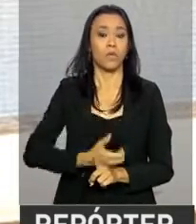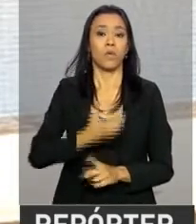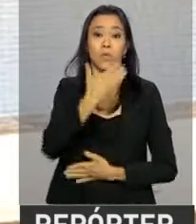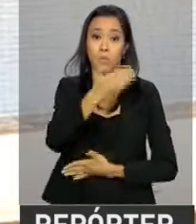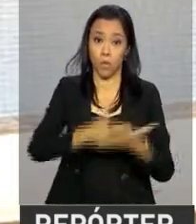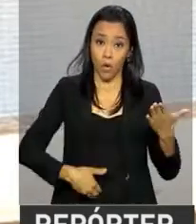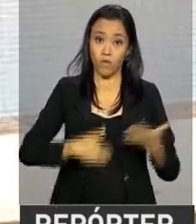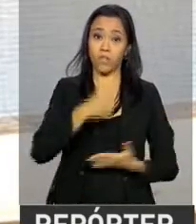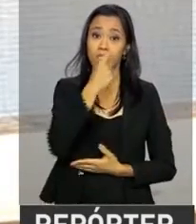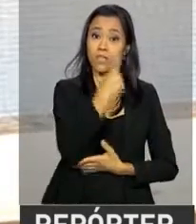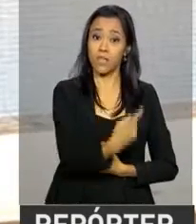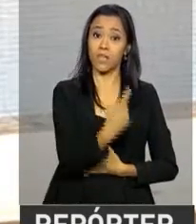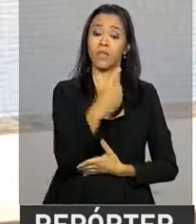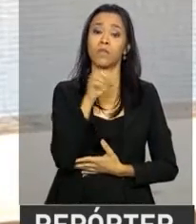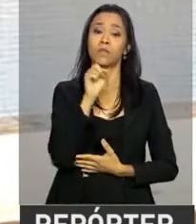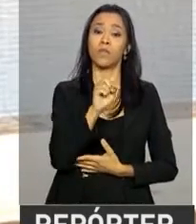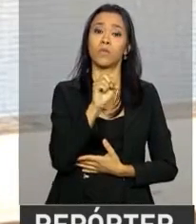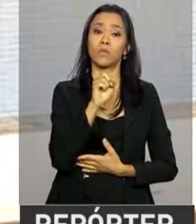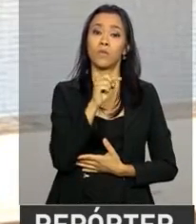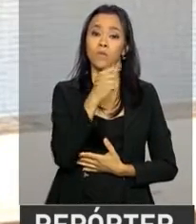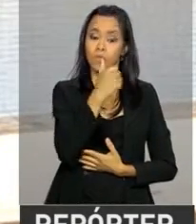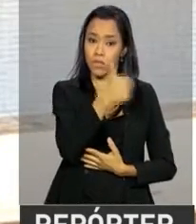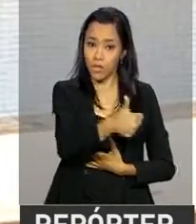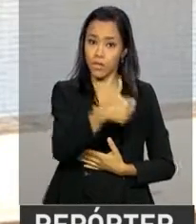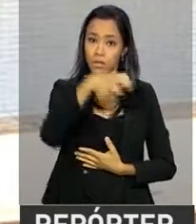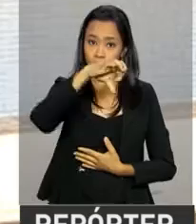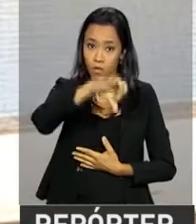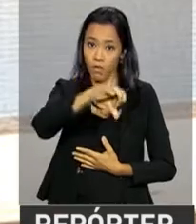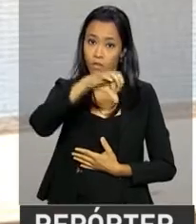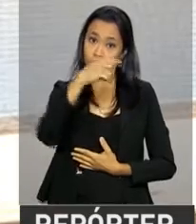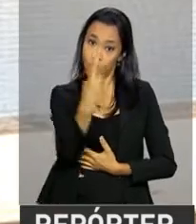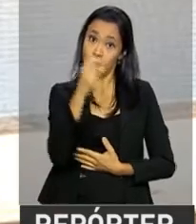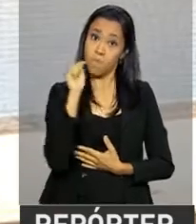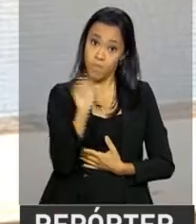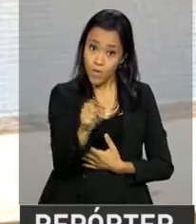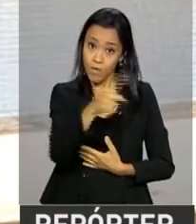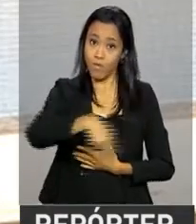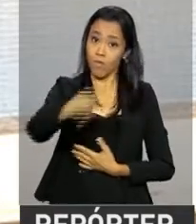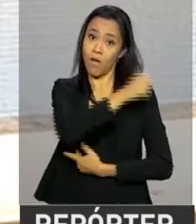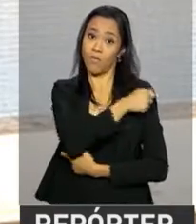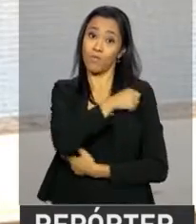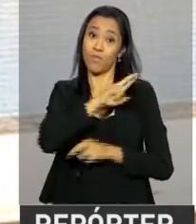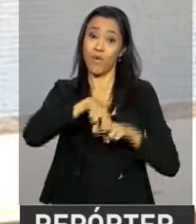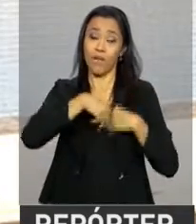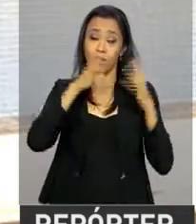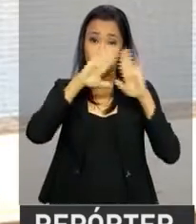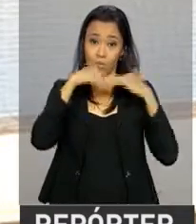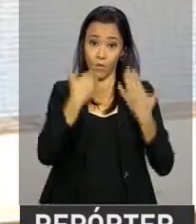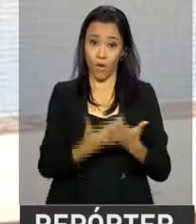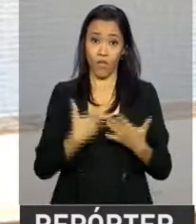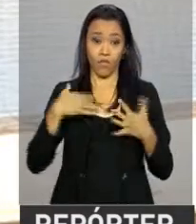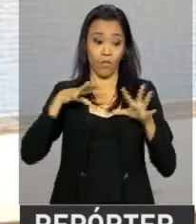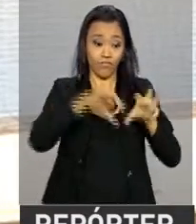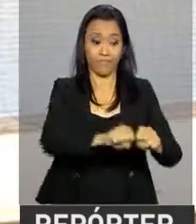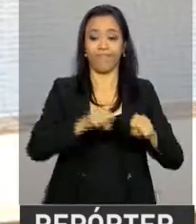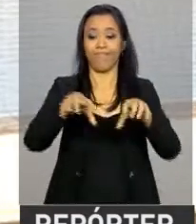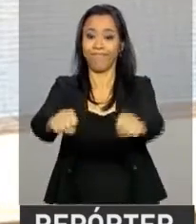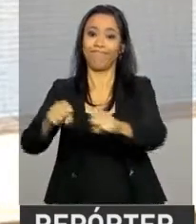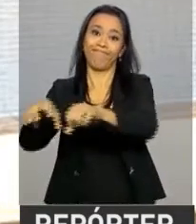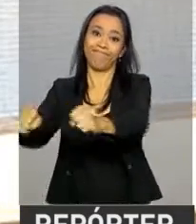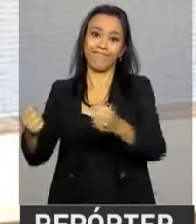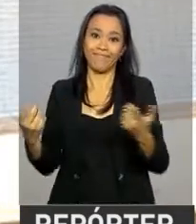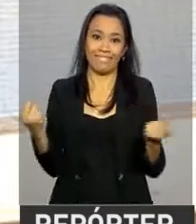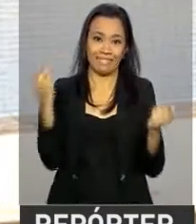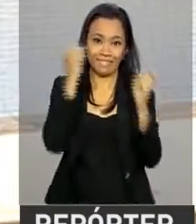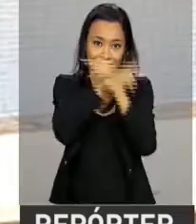191 mil candidatos por causa da ocupação das escolas públicas só que o ministério público no